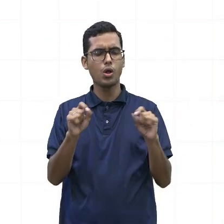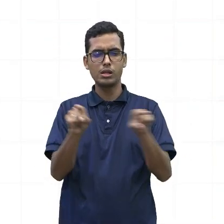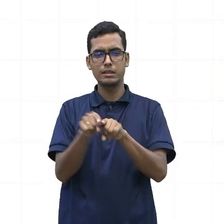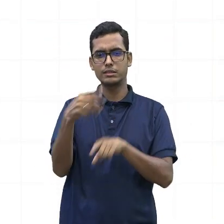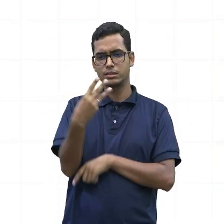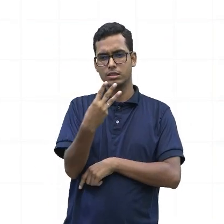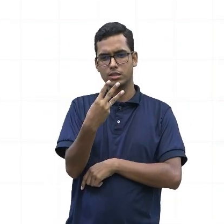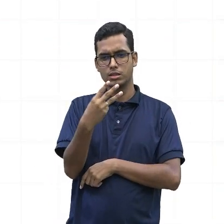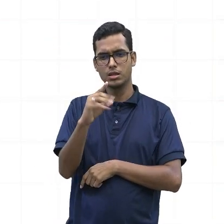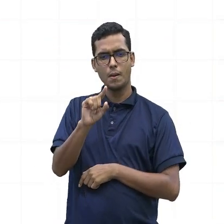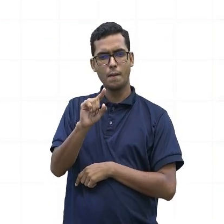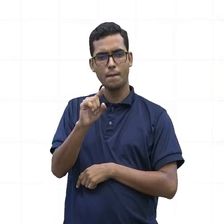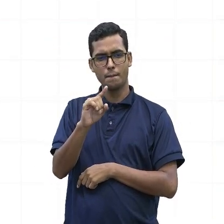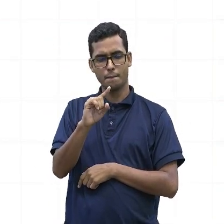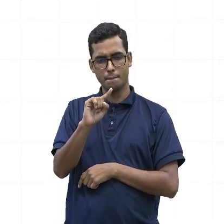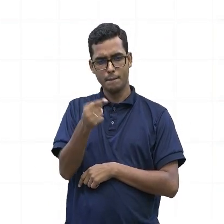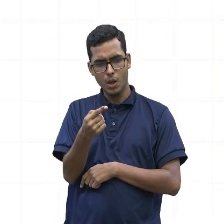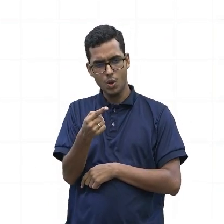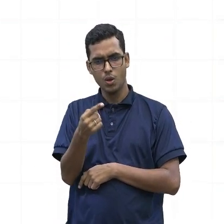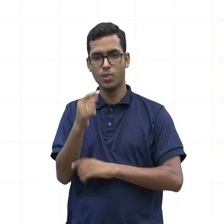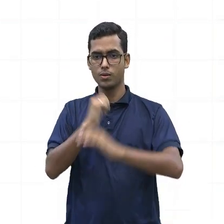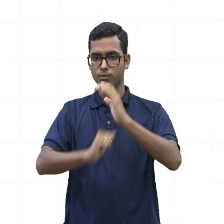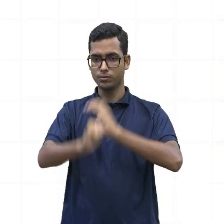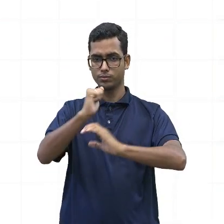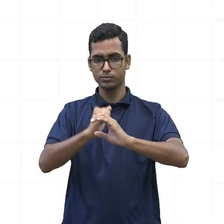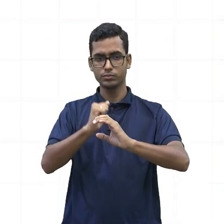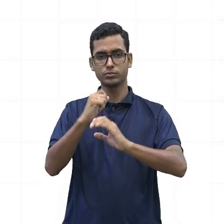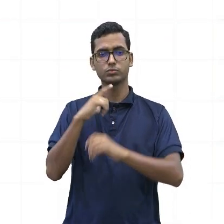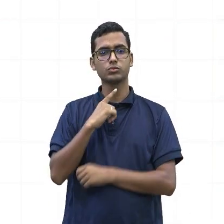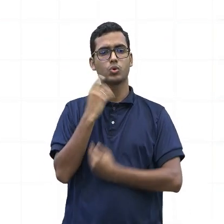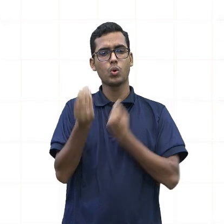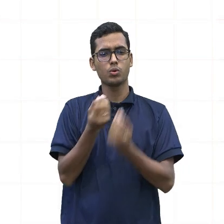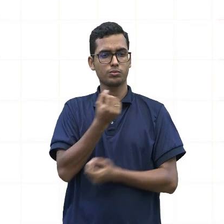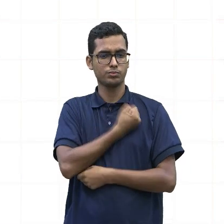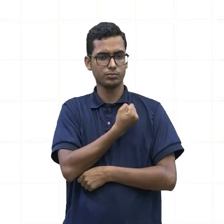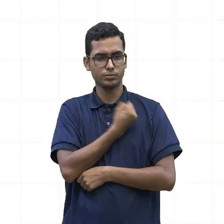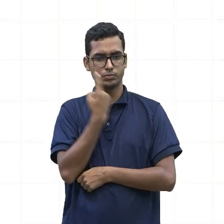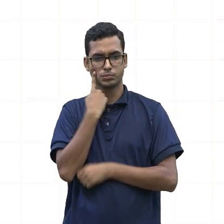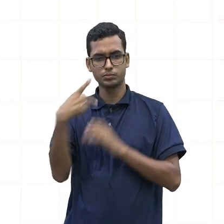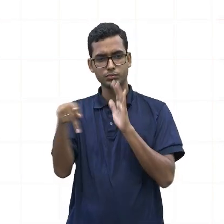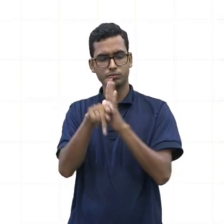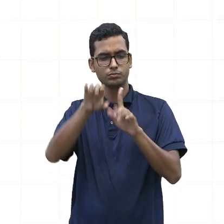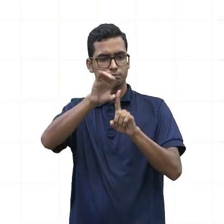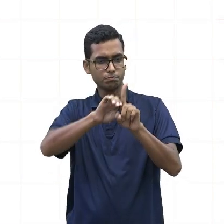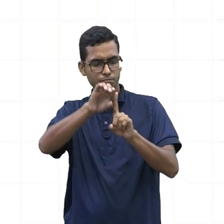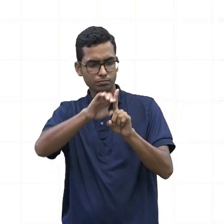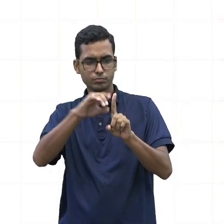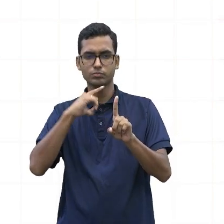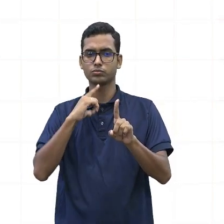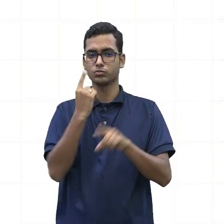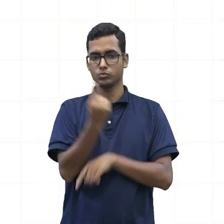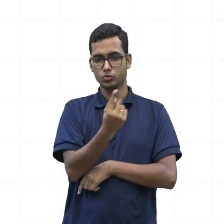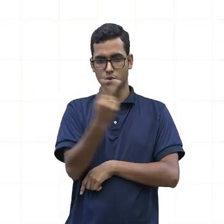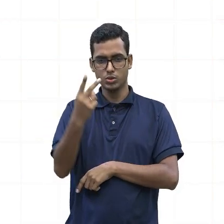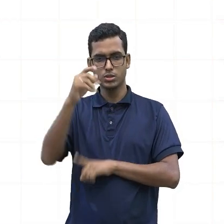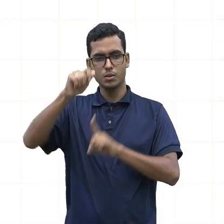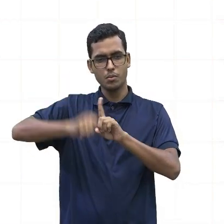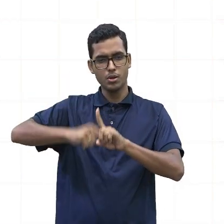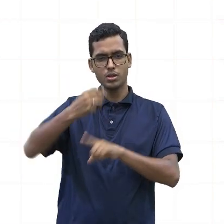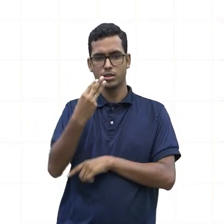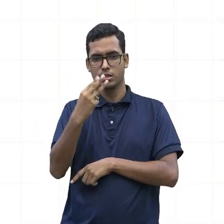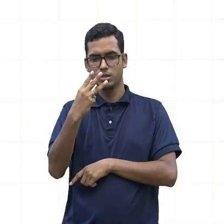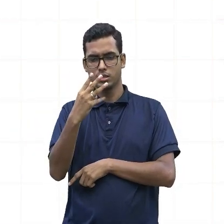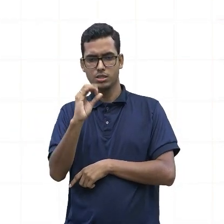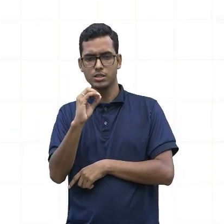a.C., sistema de numeração decimal. Temos o calendário com 12 meses, 30 dias